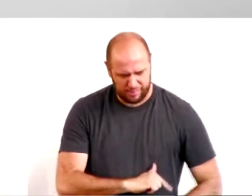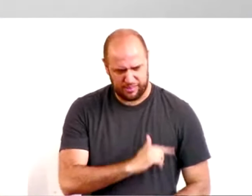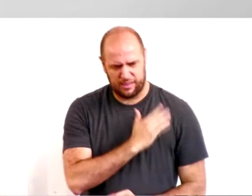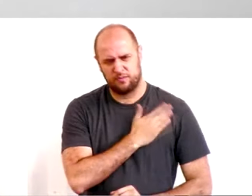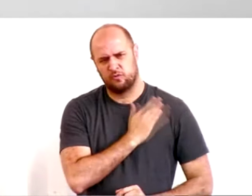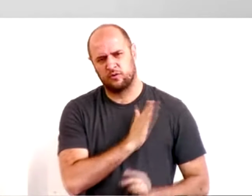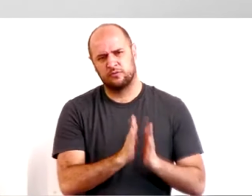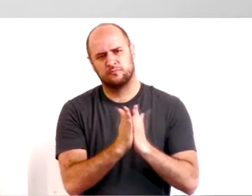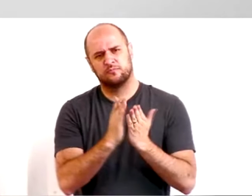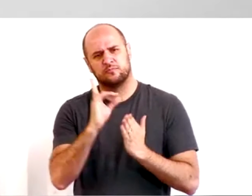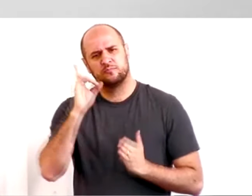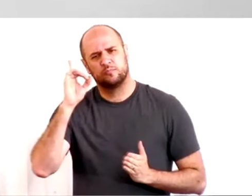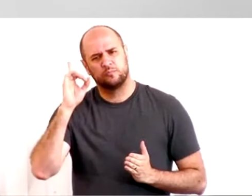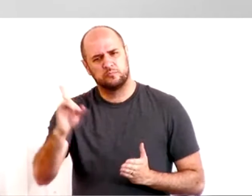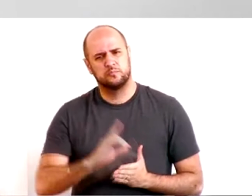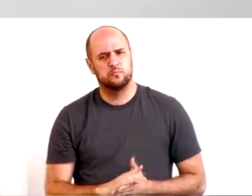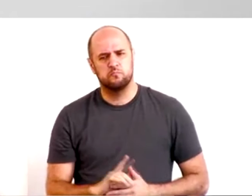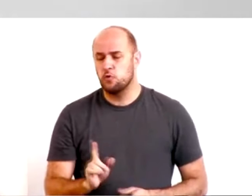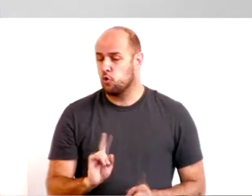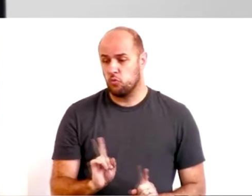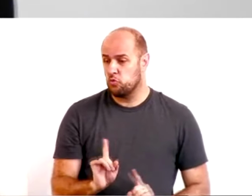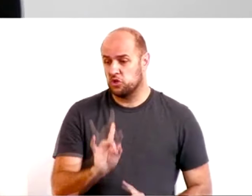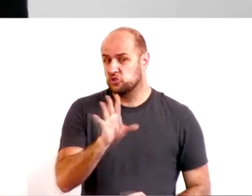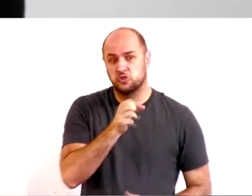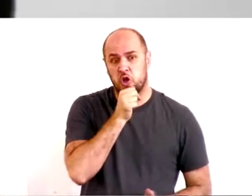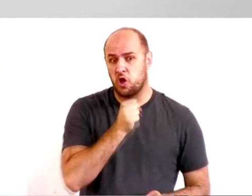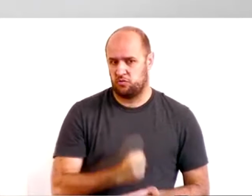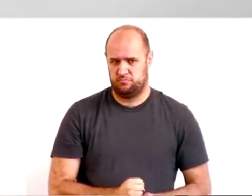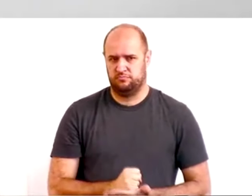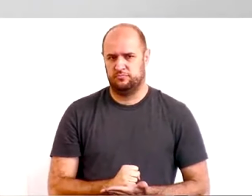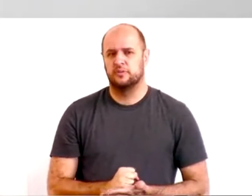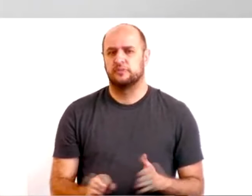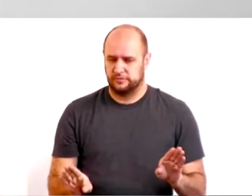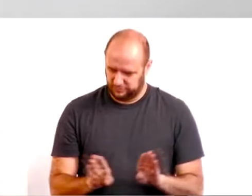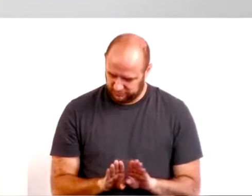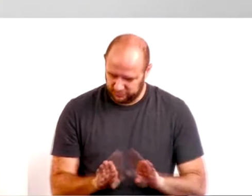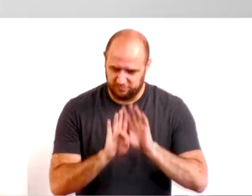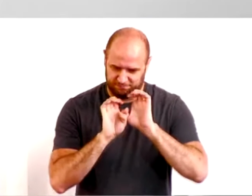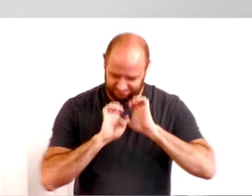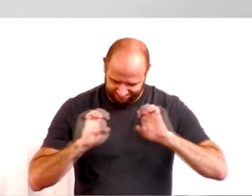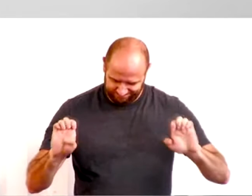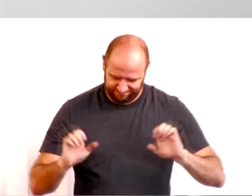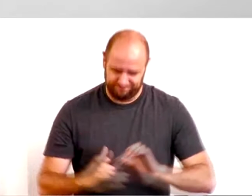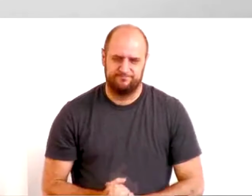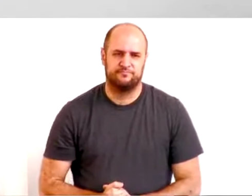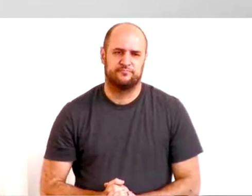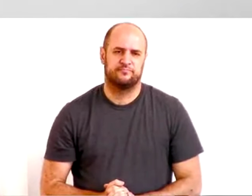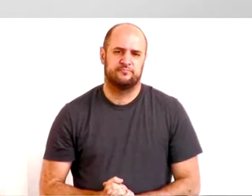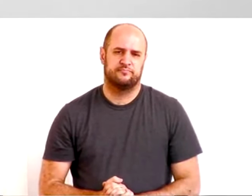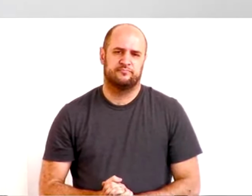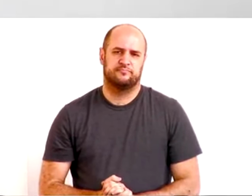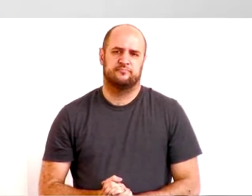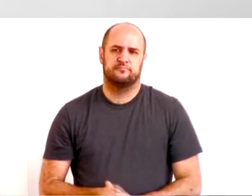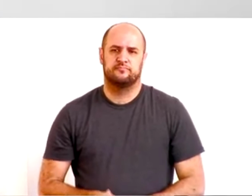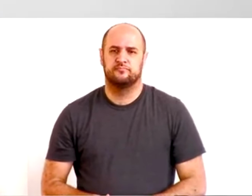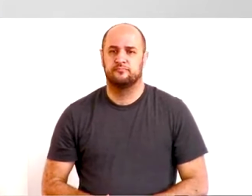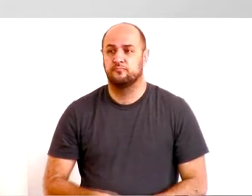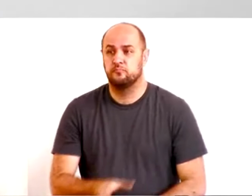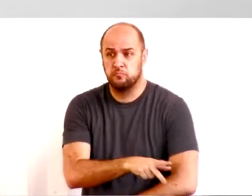na Bíblia não se encontra simplesmente no Antigo Testamento, mas também nos Evangelhos. Pureza, nesse